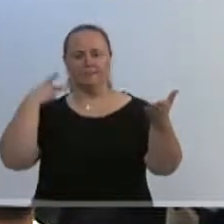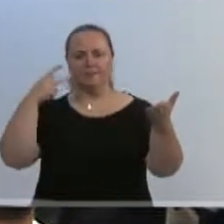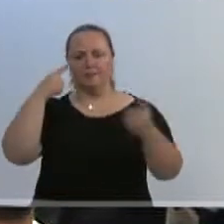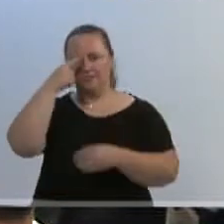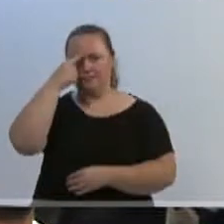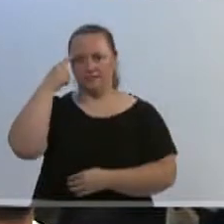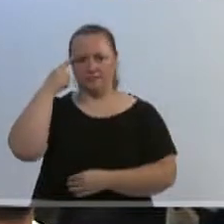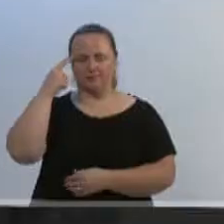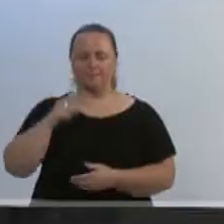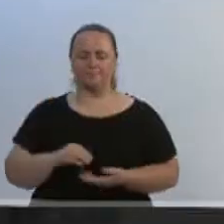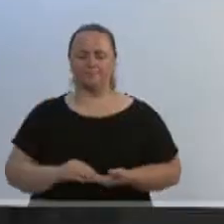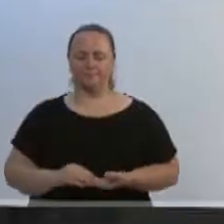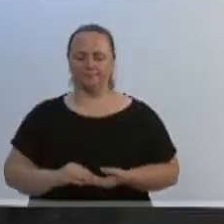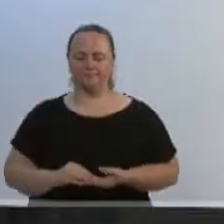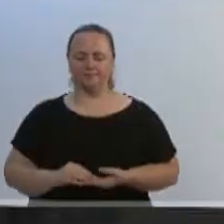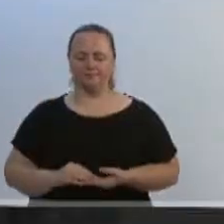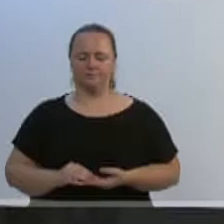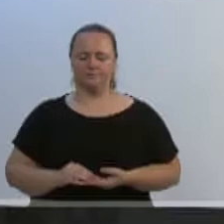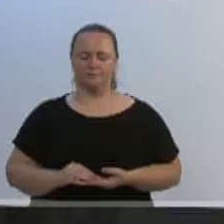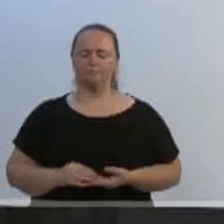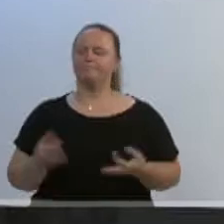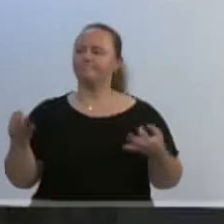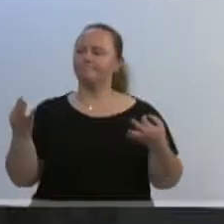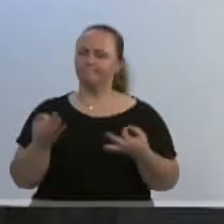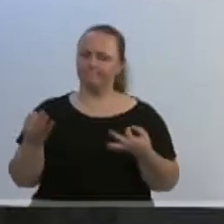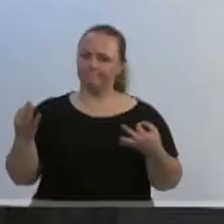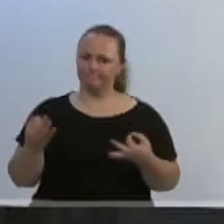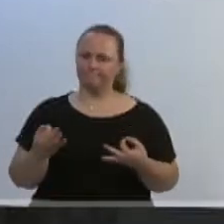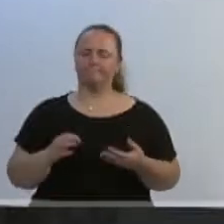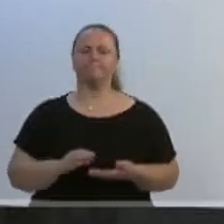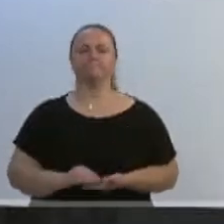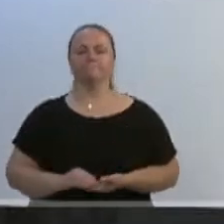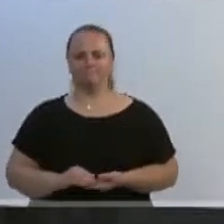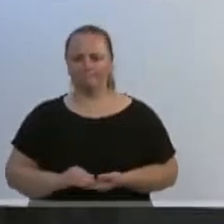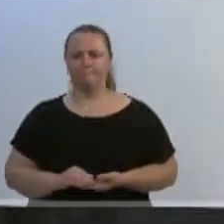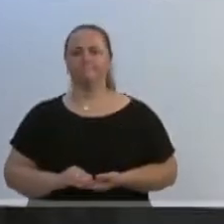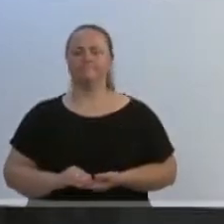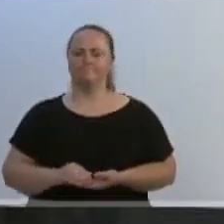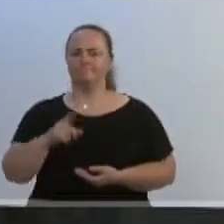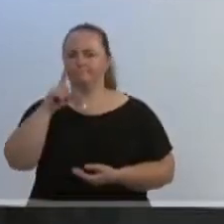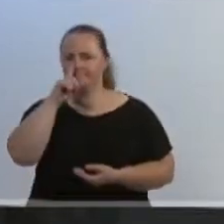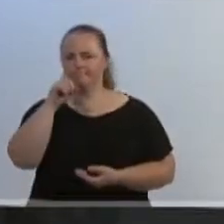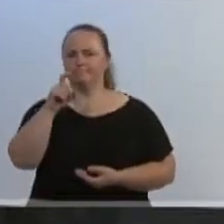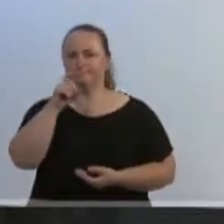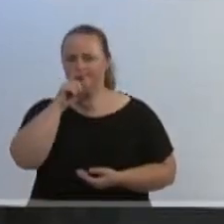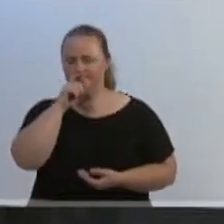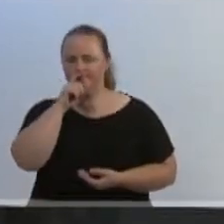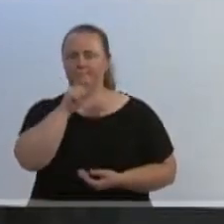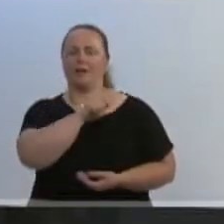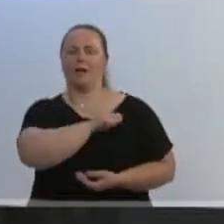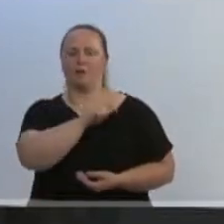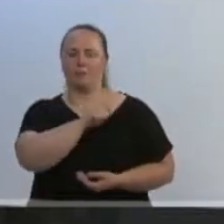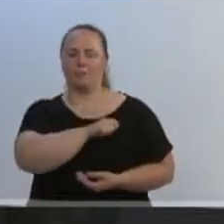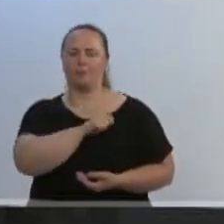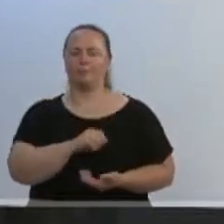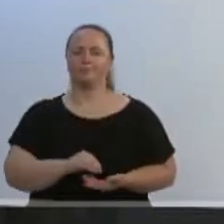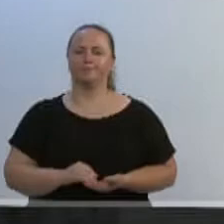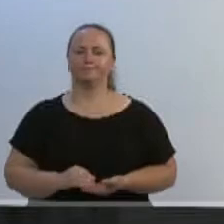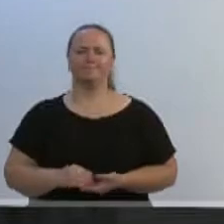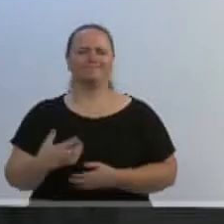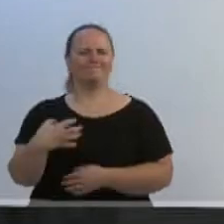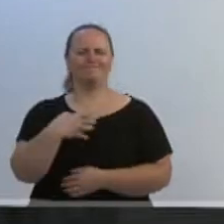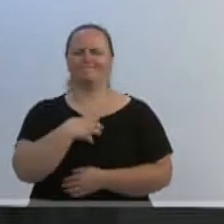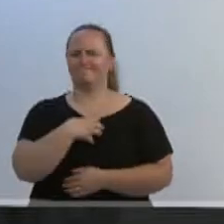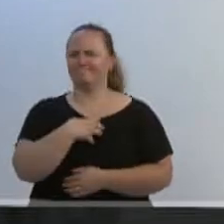Ito. Vereador, perfeitamente. Os pais dos alunos e os próprios alunos envolvidos. É